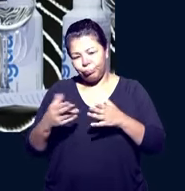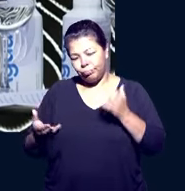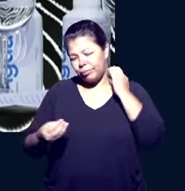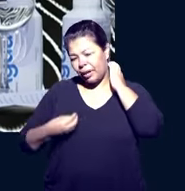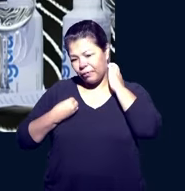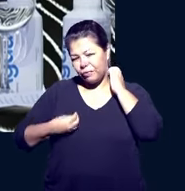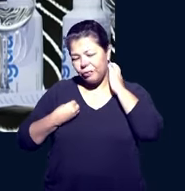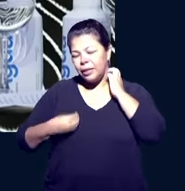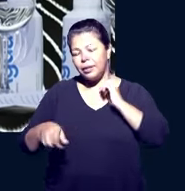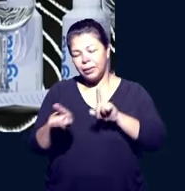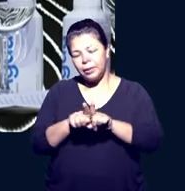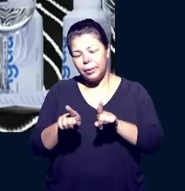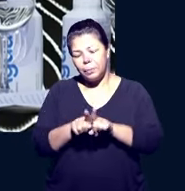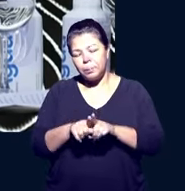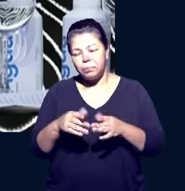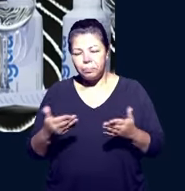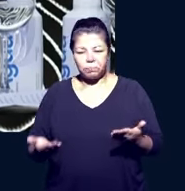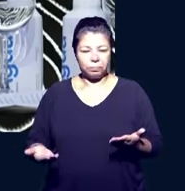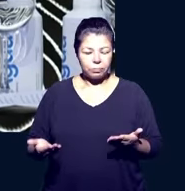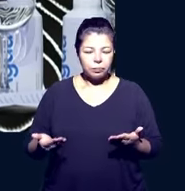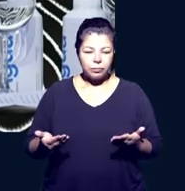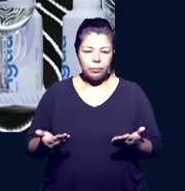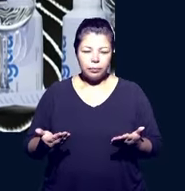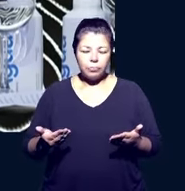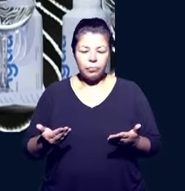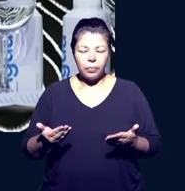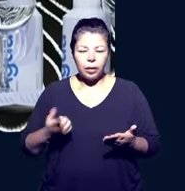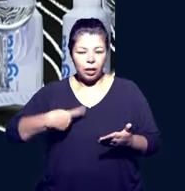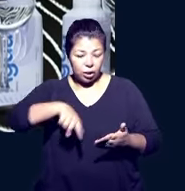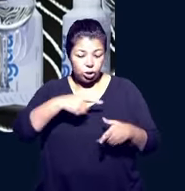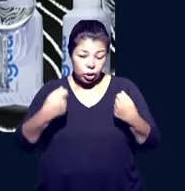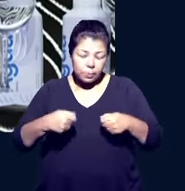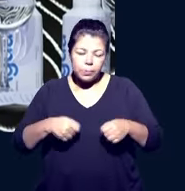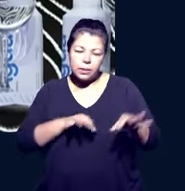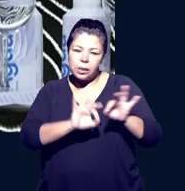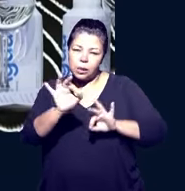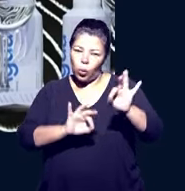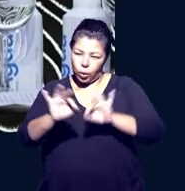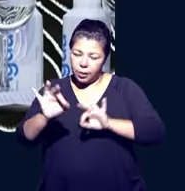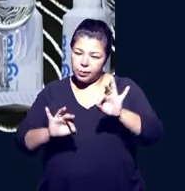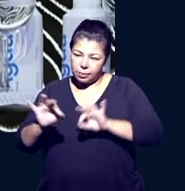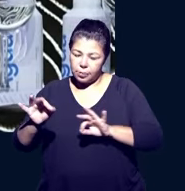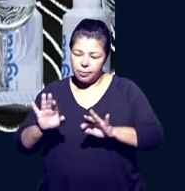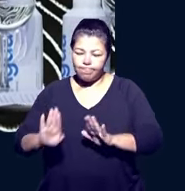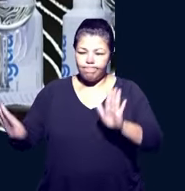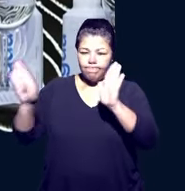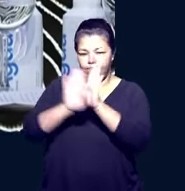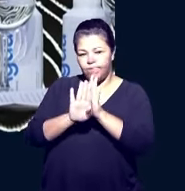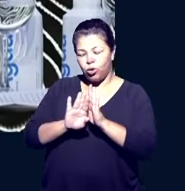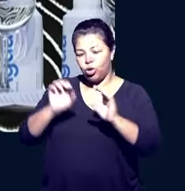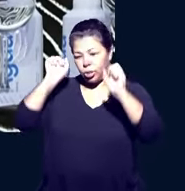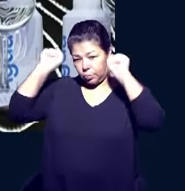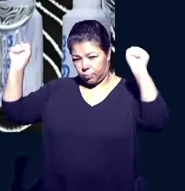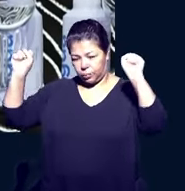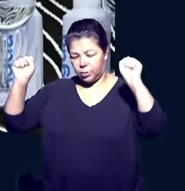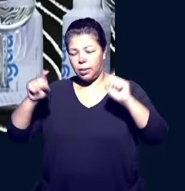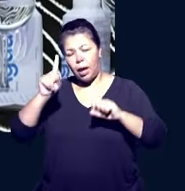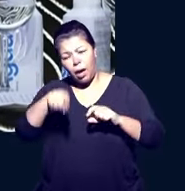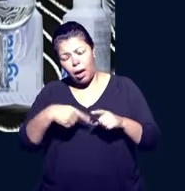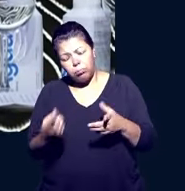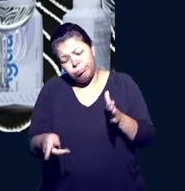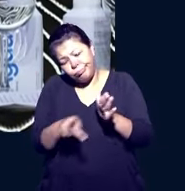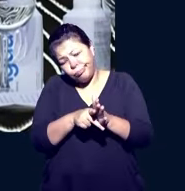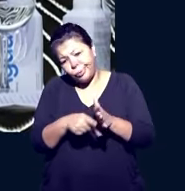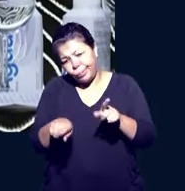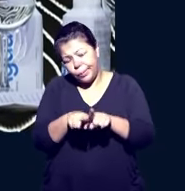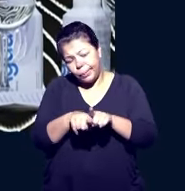qualitativamente Também na medida em que tudo chega ao Supremo Tribunal Federal Esse é um arranjo institucional eh que existe no Brasil que